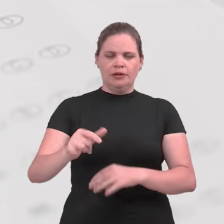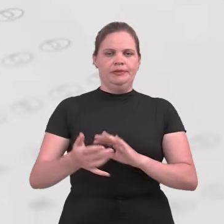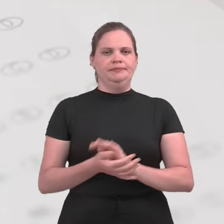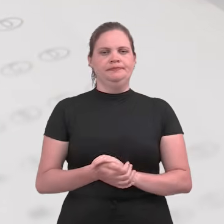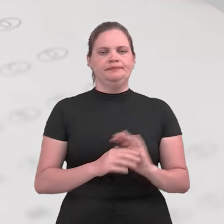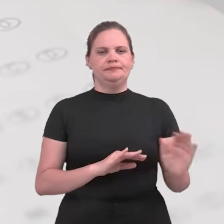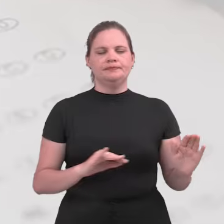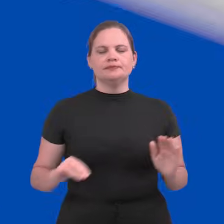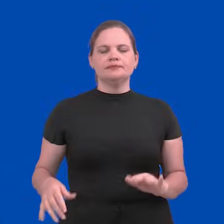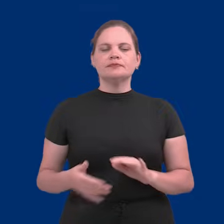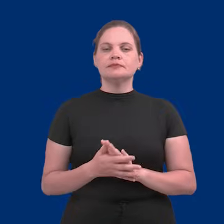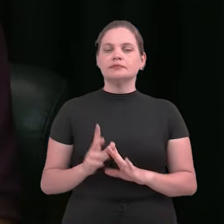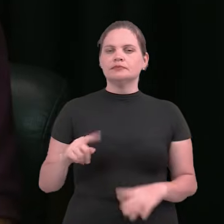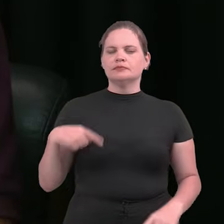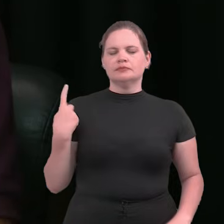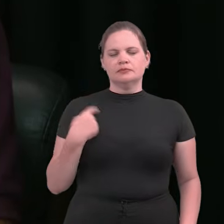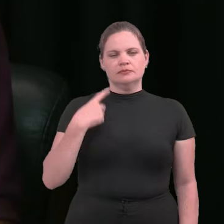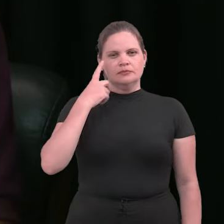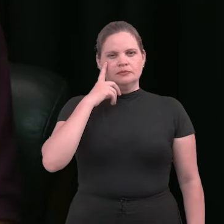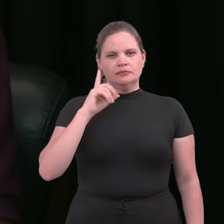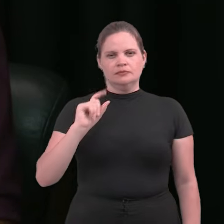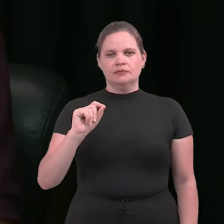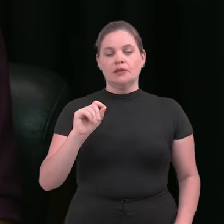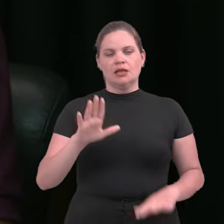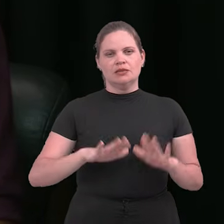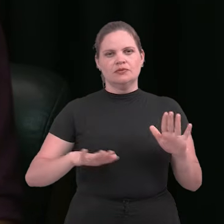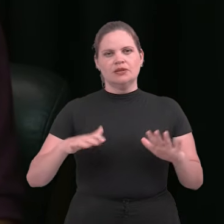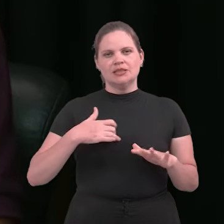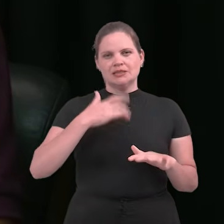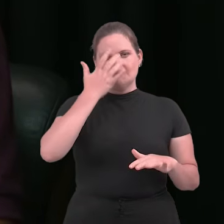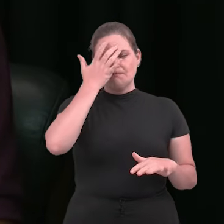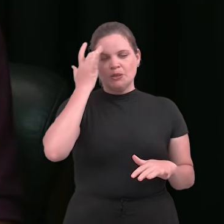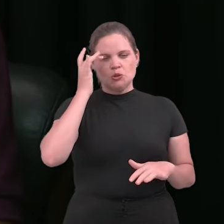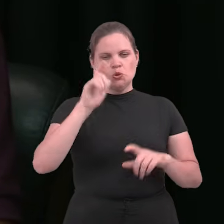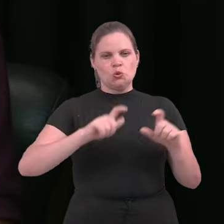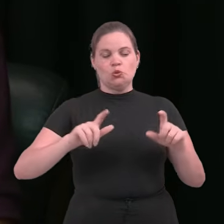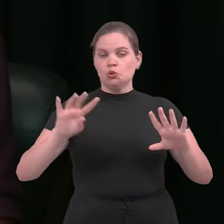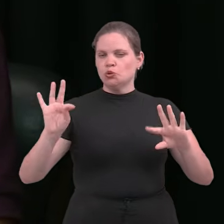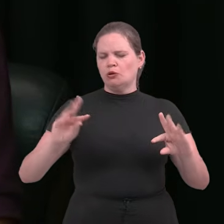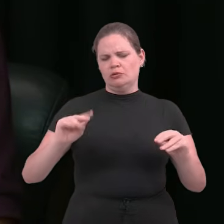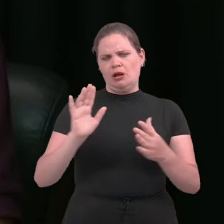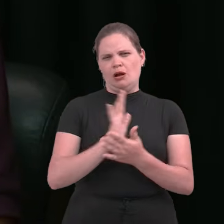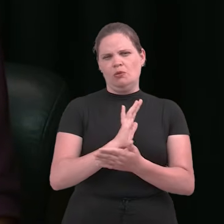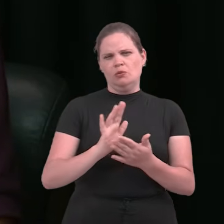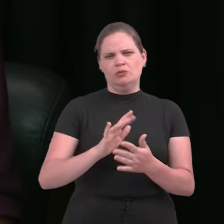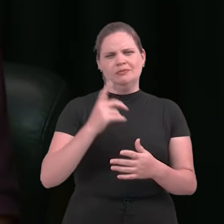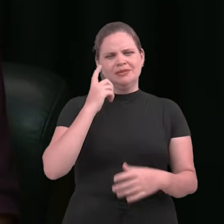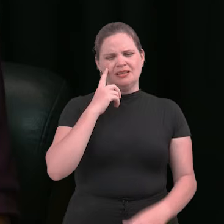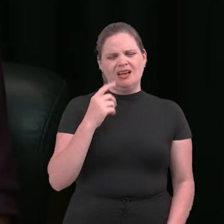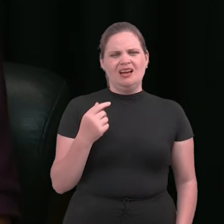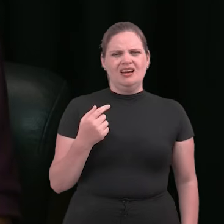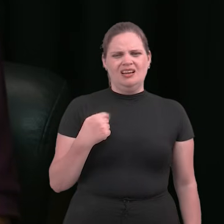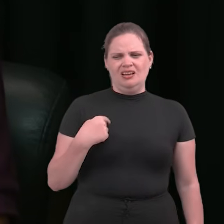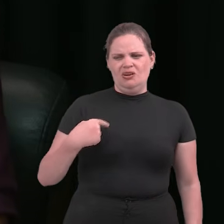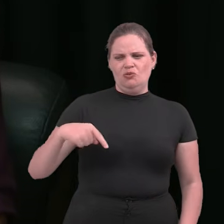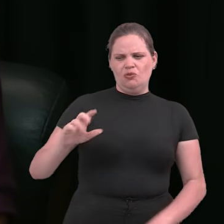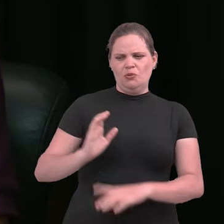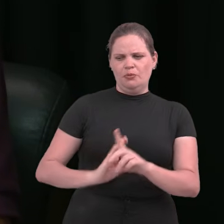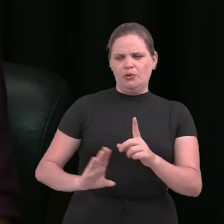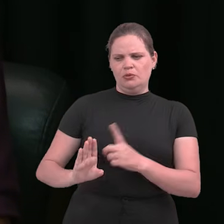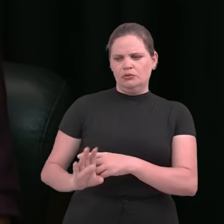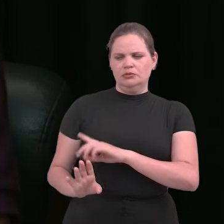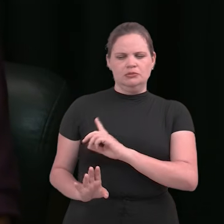Então, nós vemos às vezes os irmãos assim, alguns, nem todos, né? Hoje eu não vou no culto porque eu tenho que